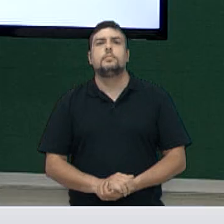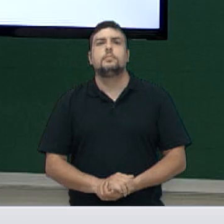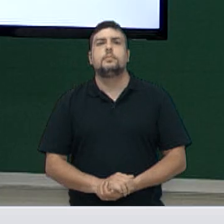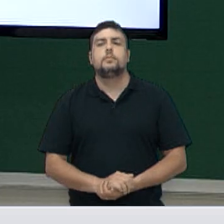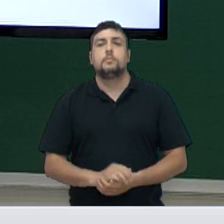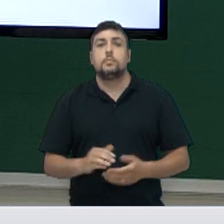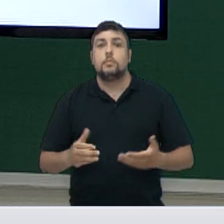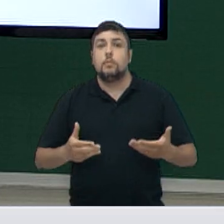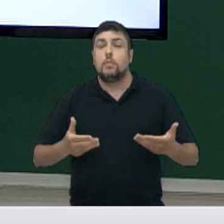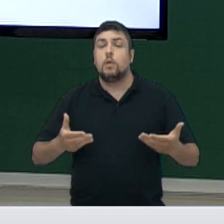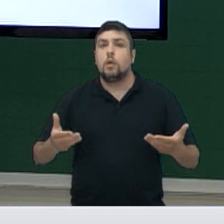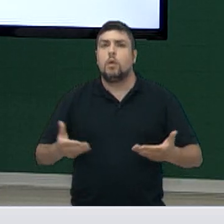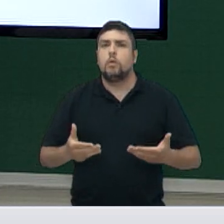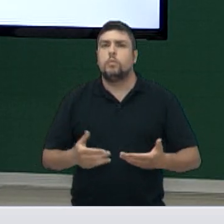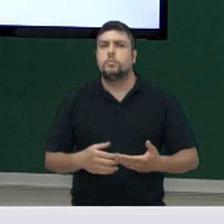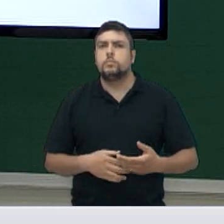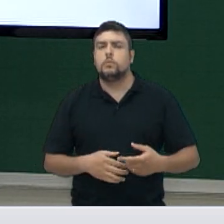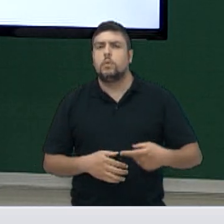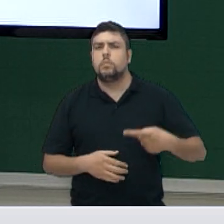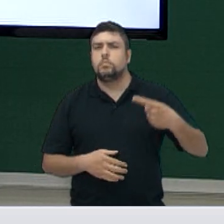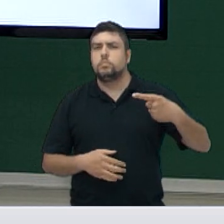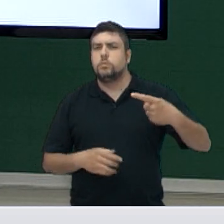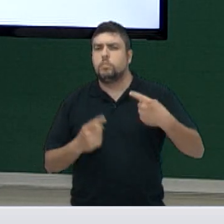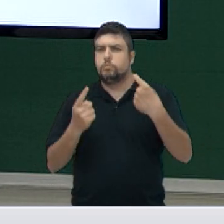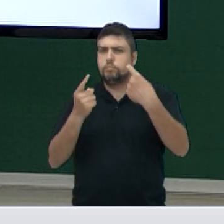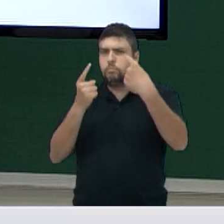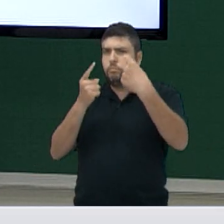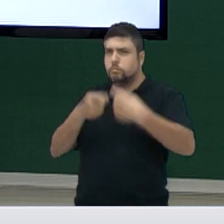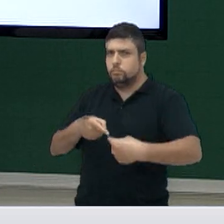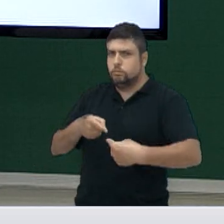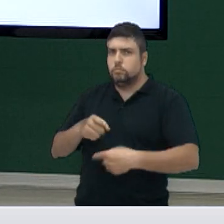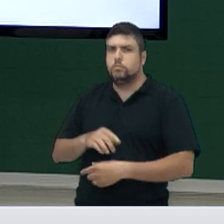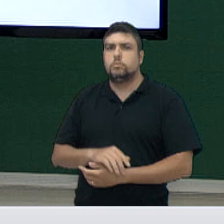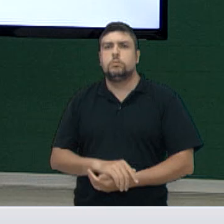temos agora o nosso primeiro quiz, tá?